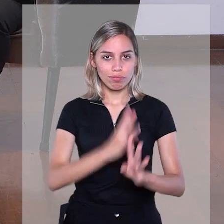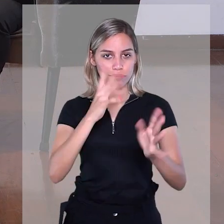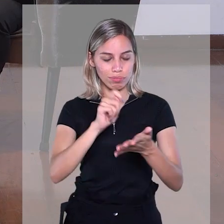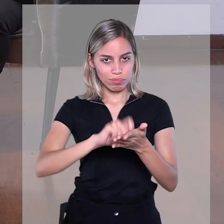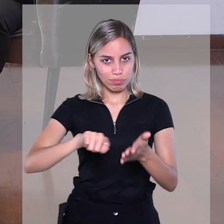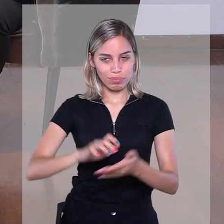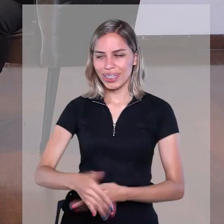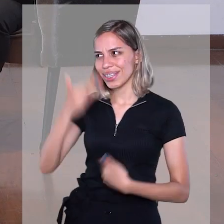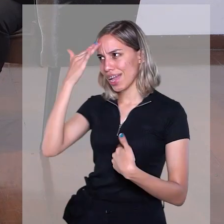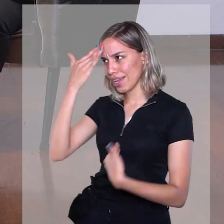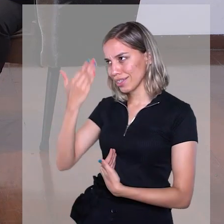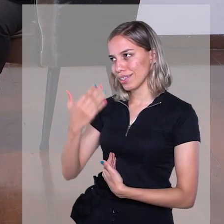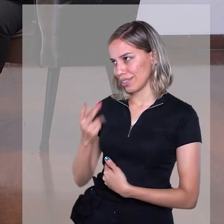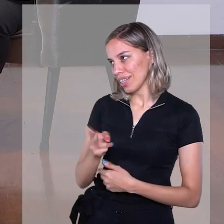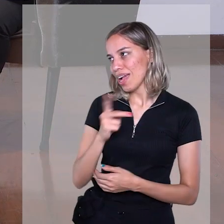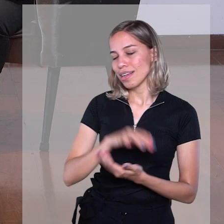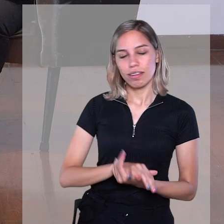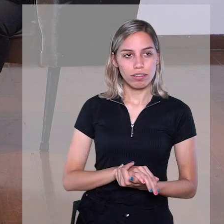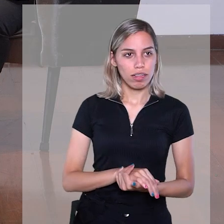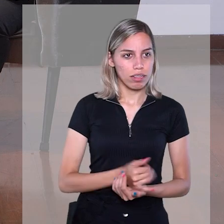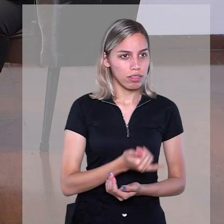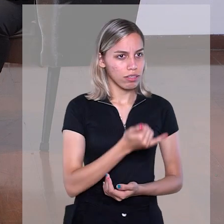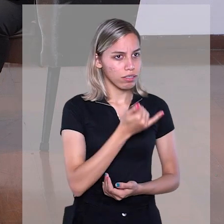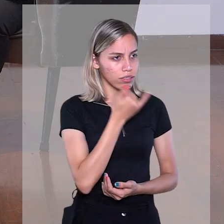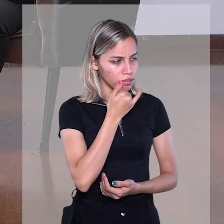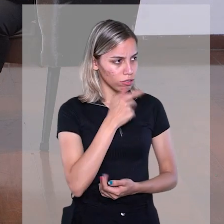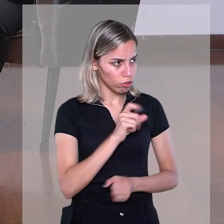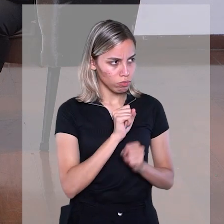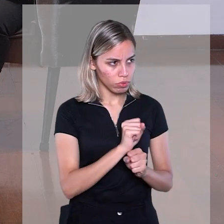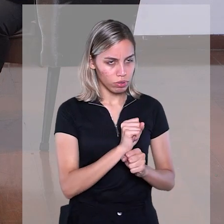encerramento. Como se faz um encerramento? Não sei.